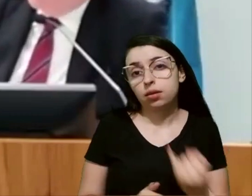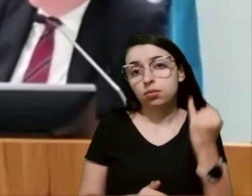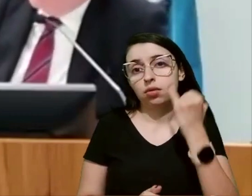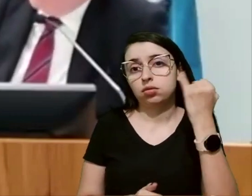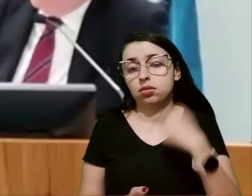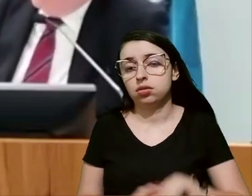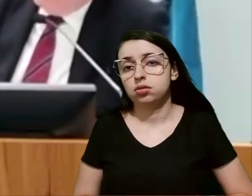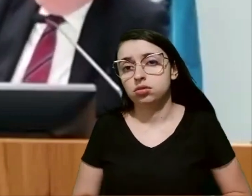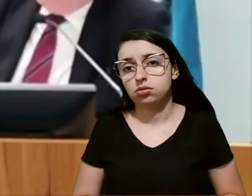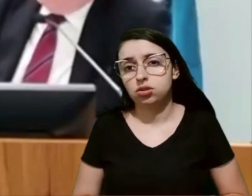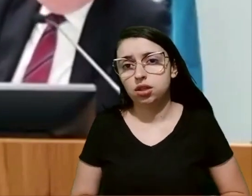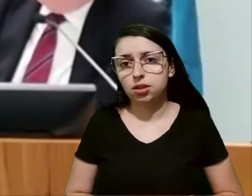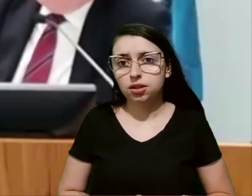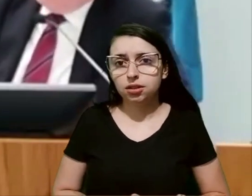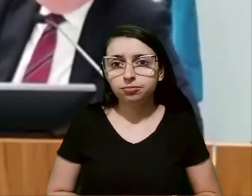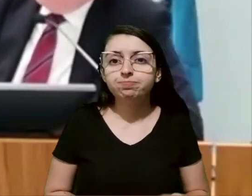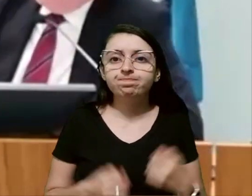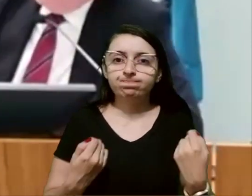é essencial,